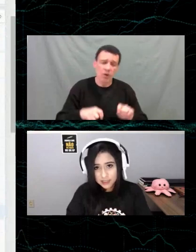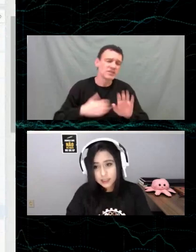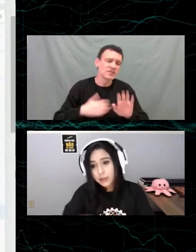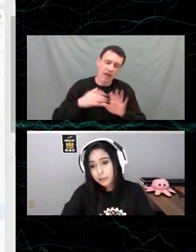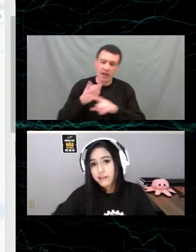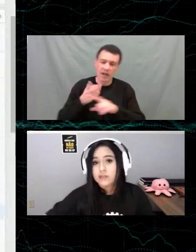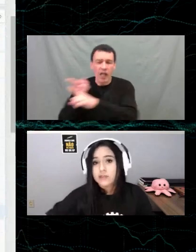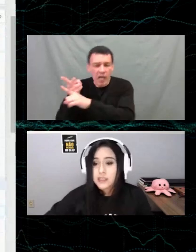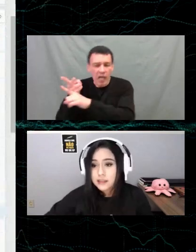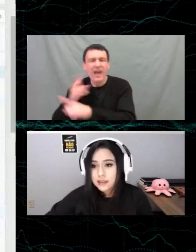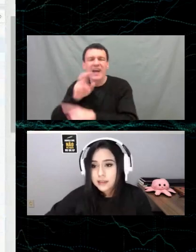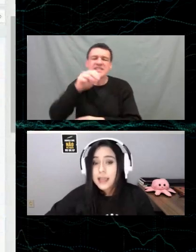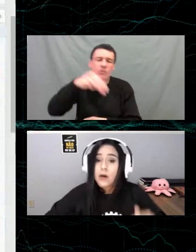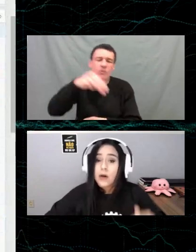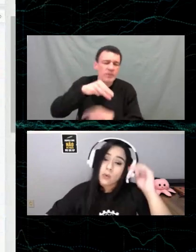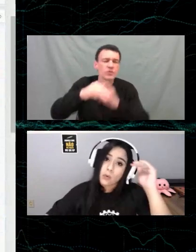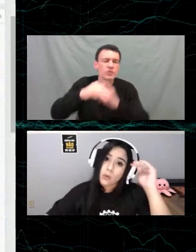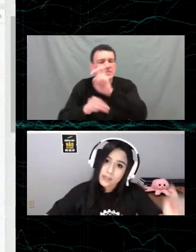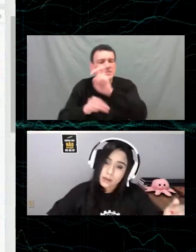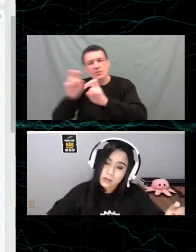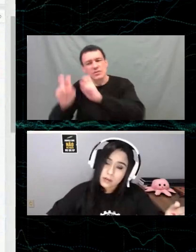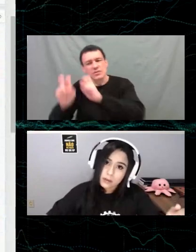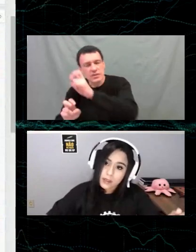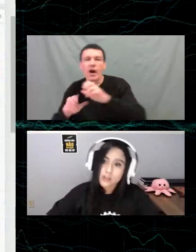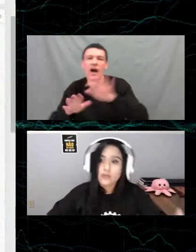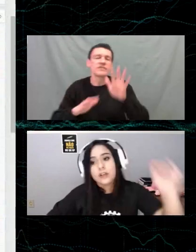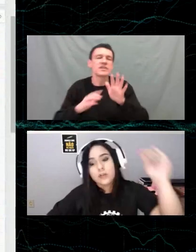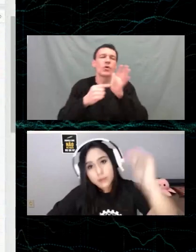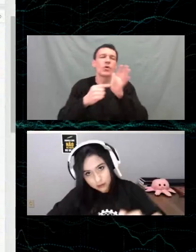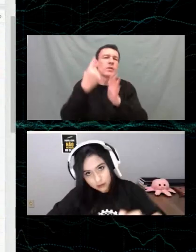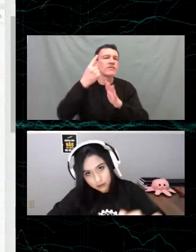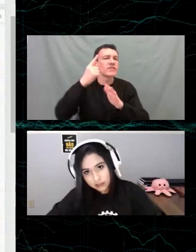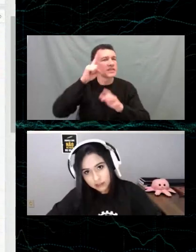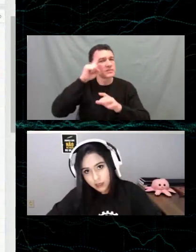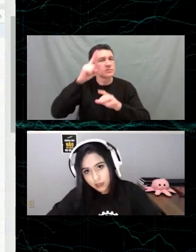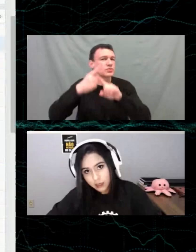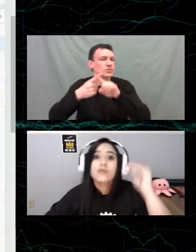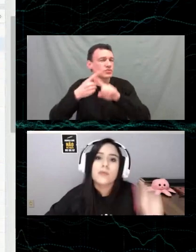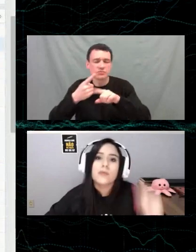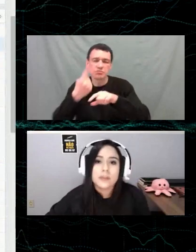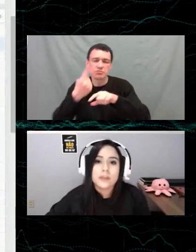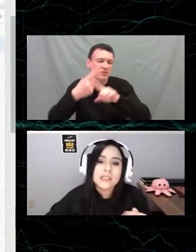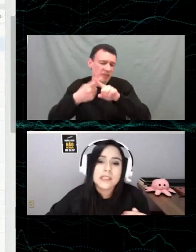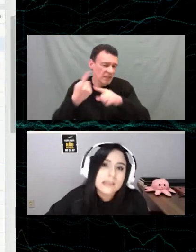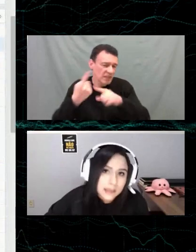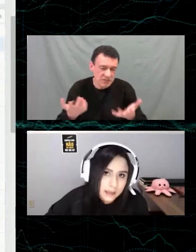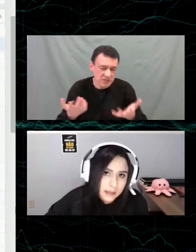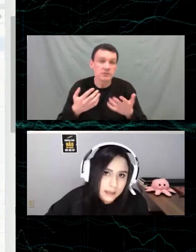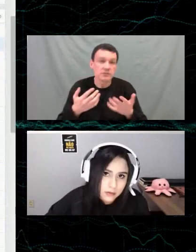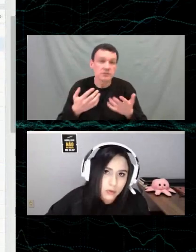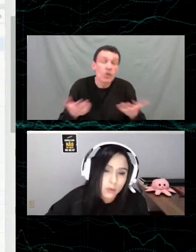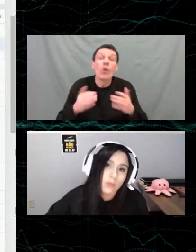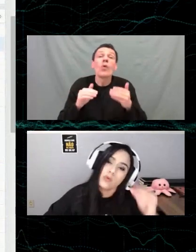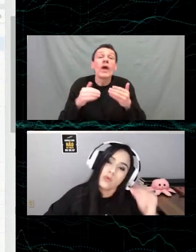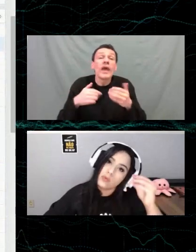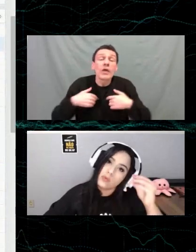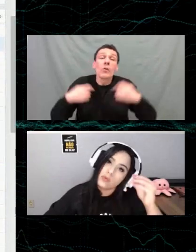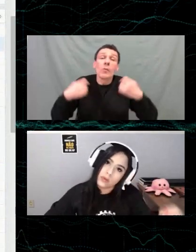coisa é válida para você setar o armazenamento na tabela History e o armazenamento na Trends. Quanto tempo você precisa daqueles